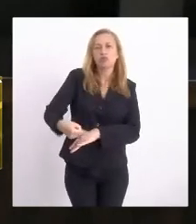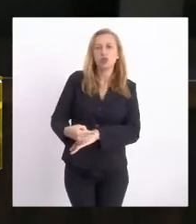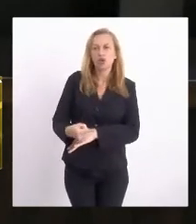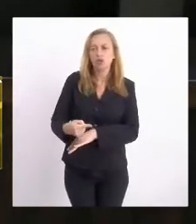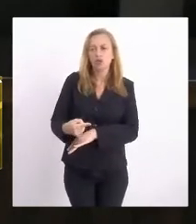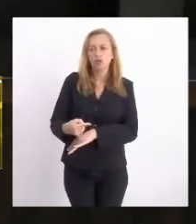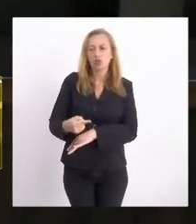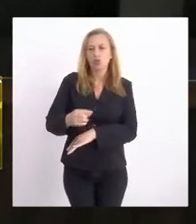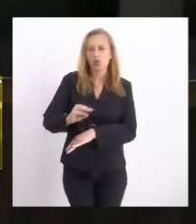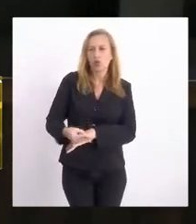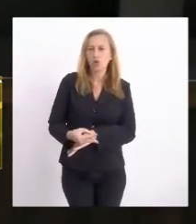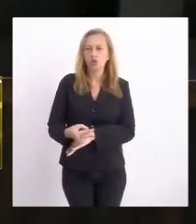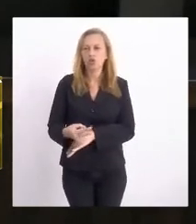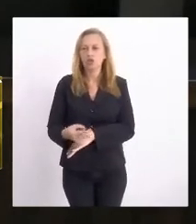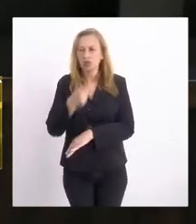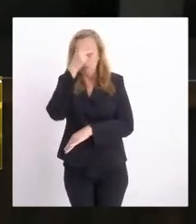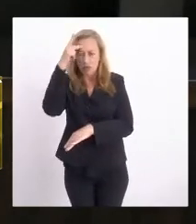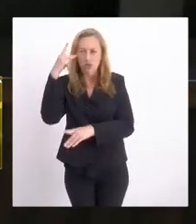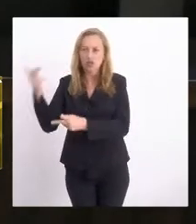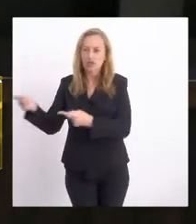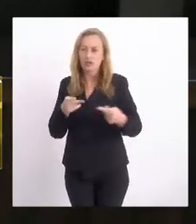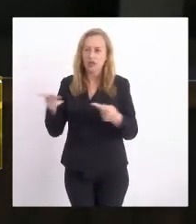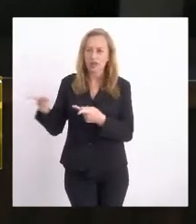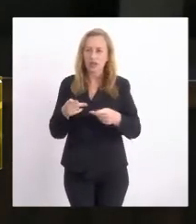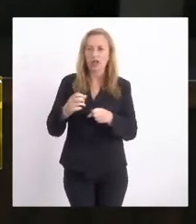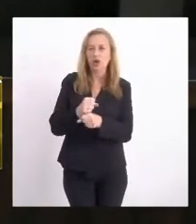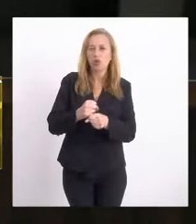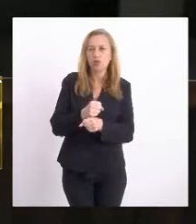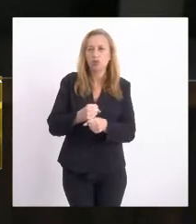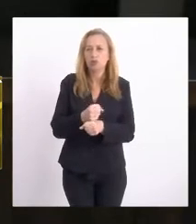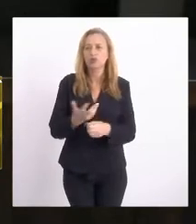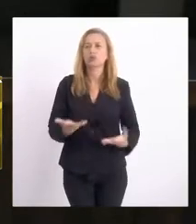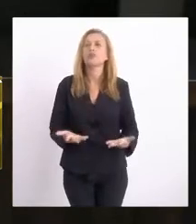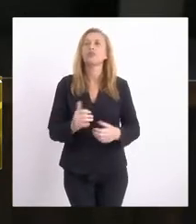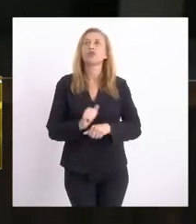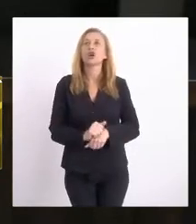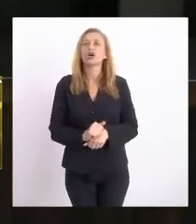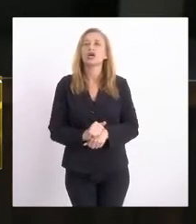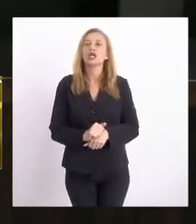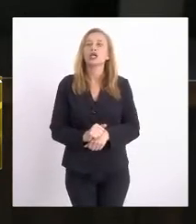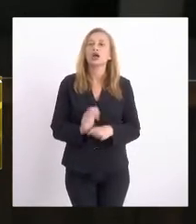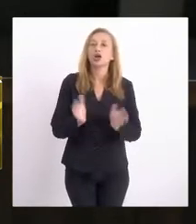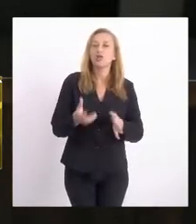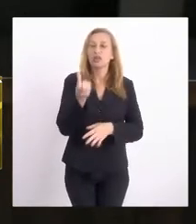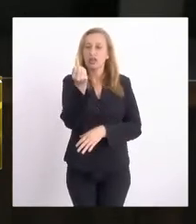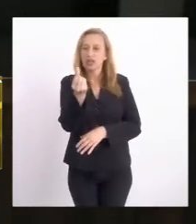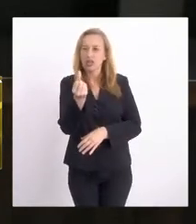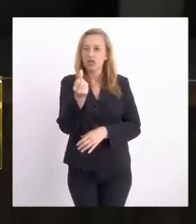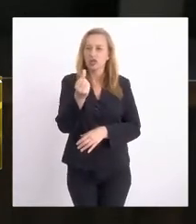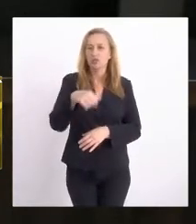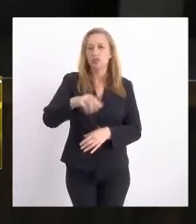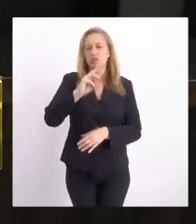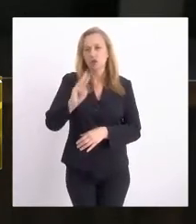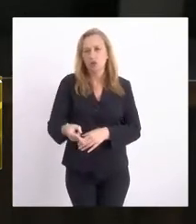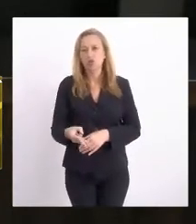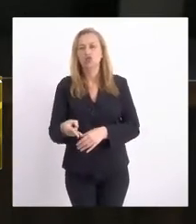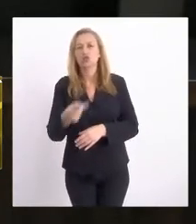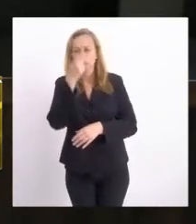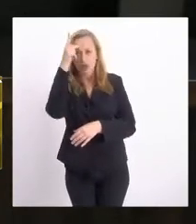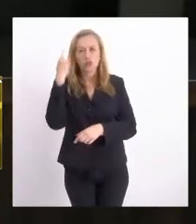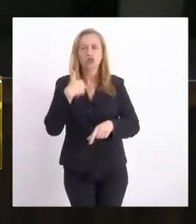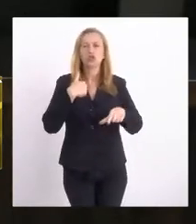turistas ao ano atualmente são 6,6 milhões de turistas com